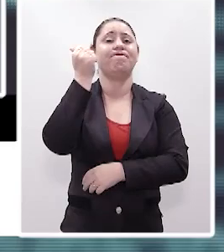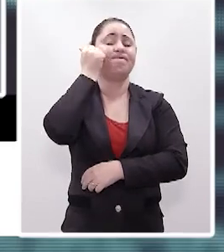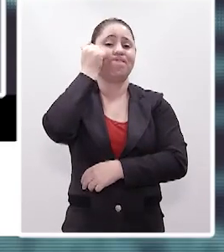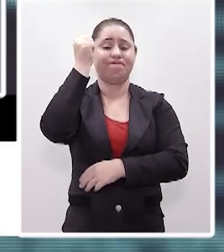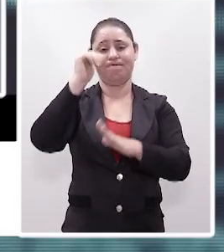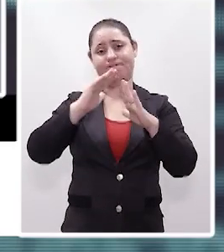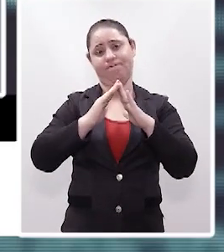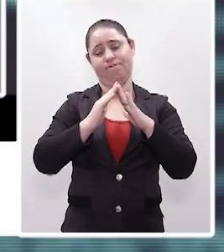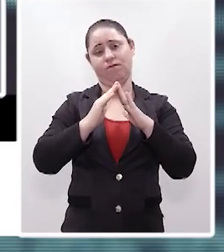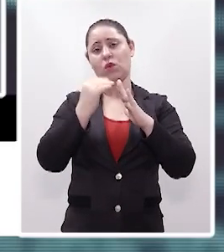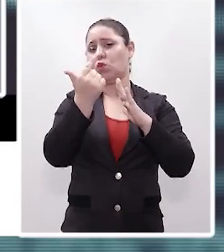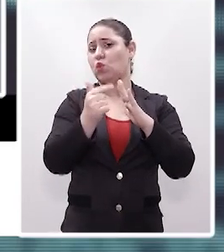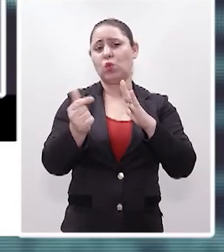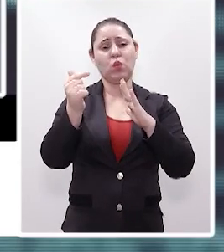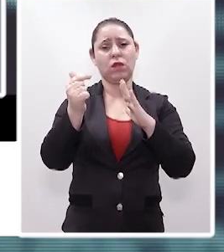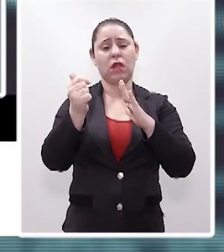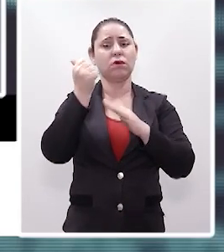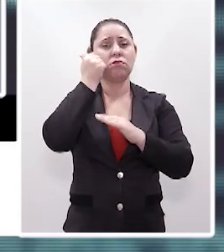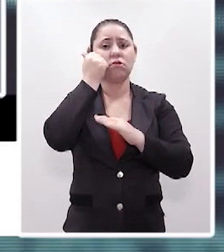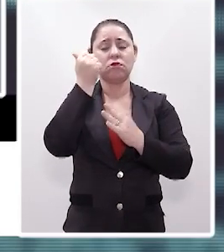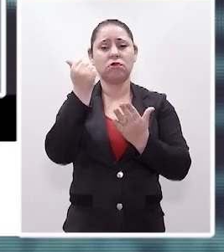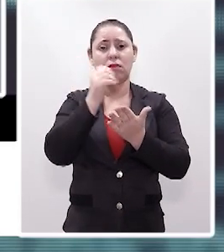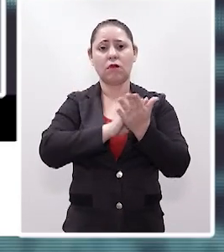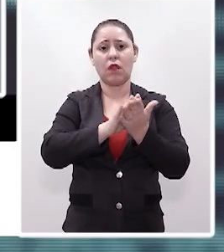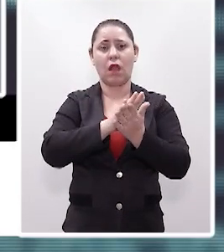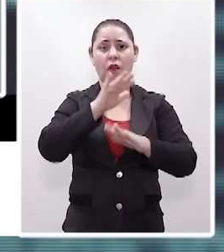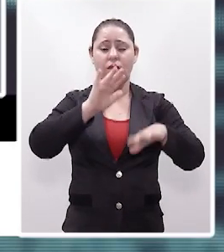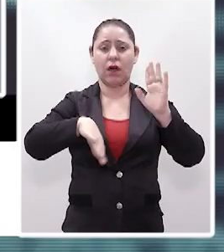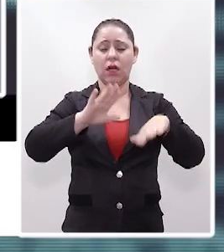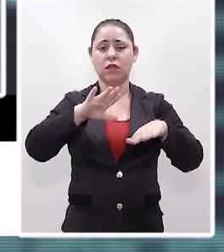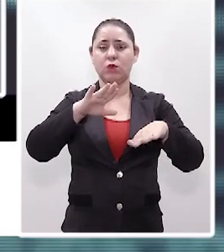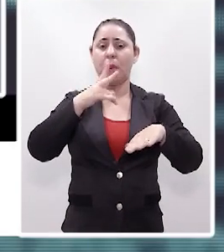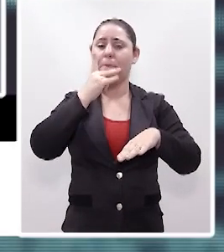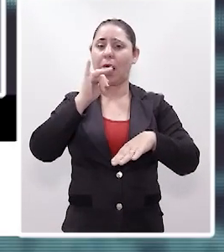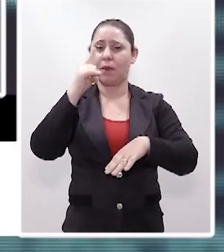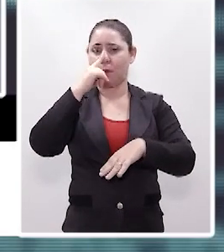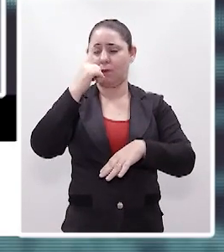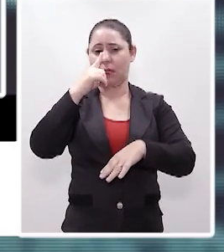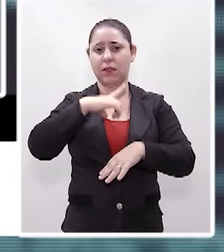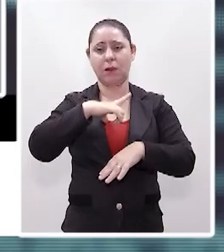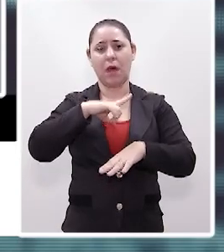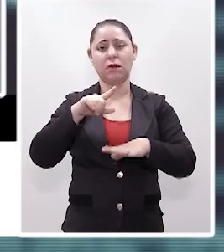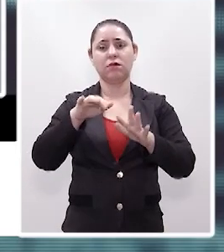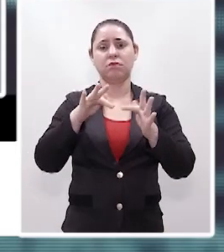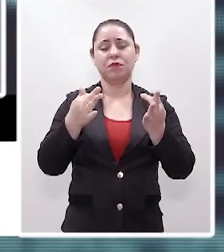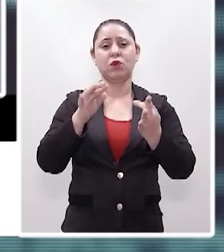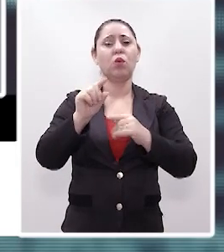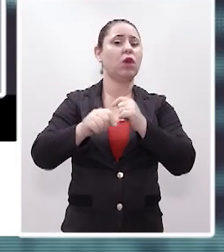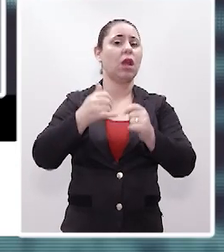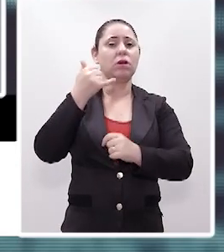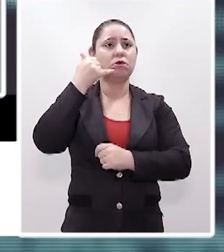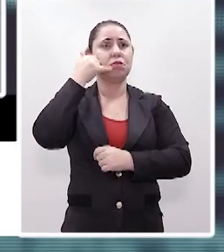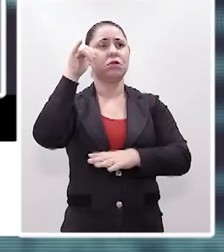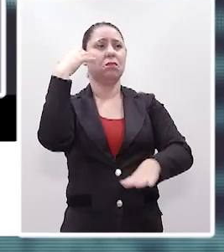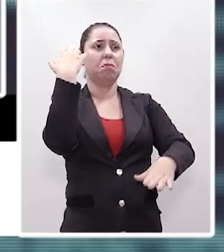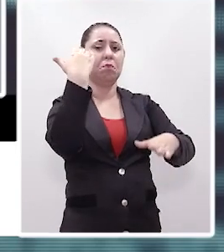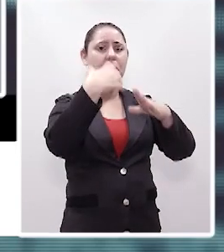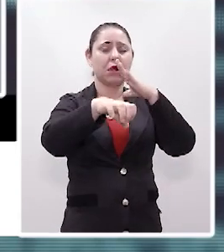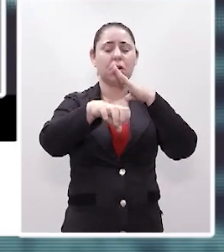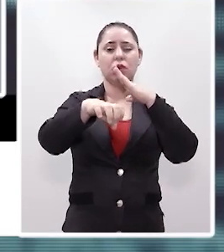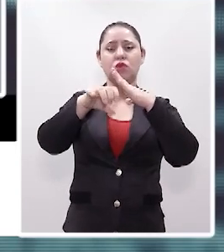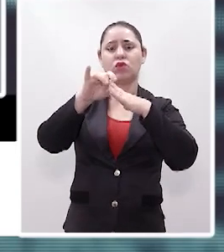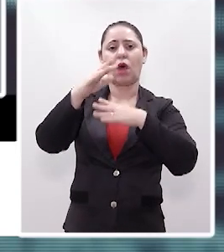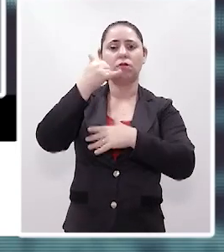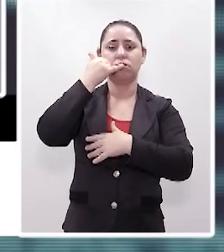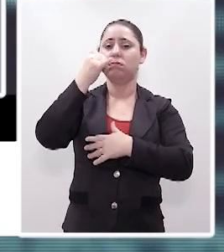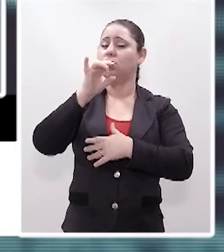um celular em casa, eu não tenho um aparelho em casa. Às vezes o pai e a mãe têm, mas é simplesmente para receber, enviar